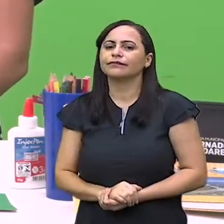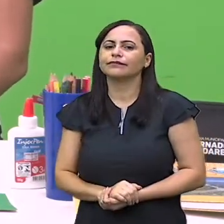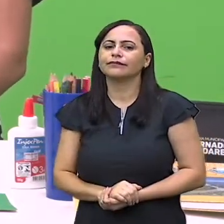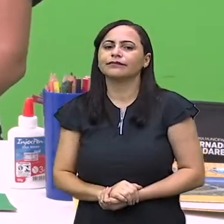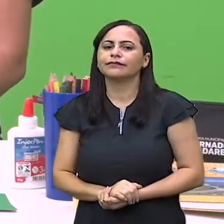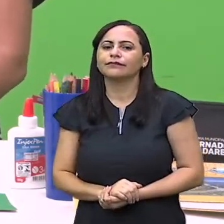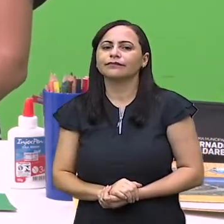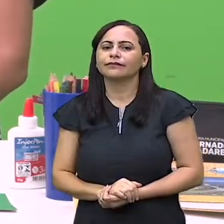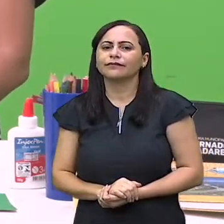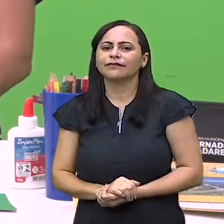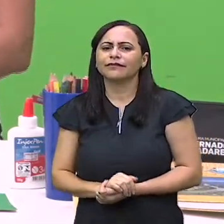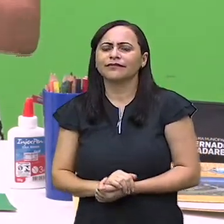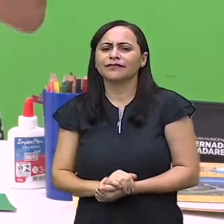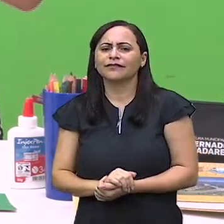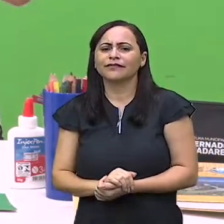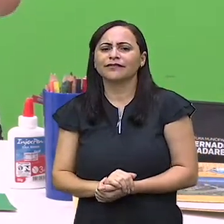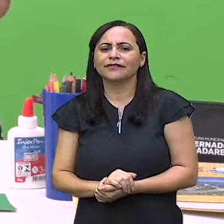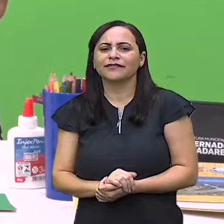Fazer polichinelo.